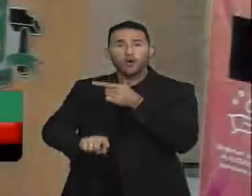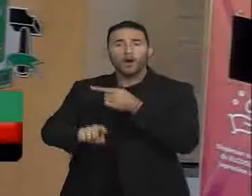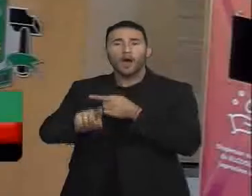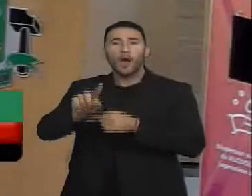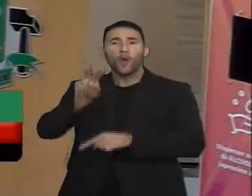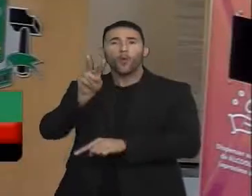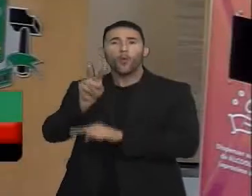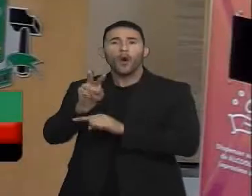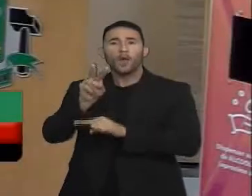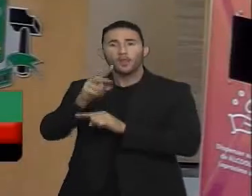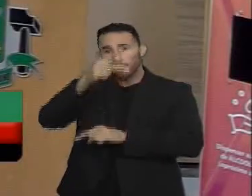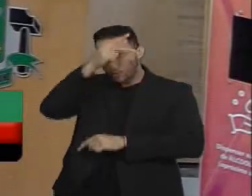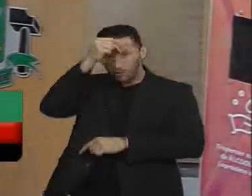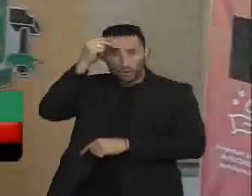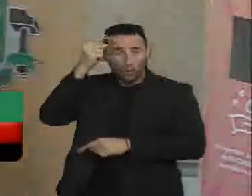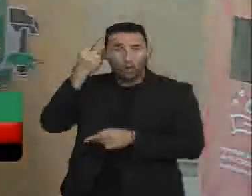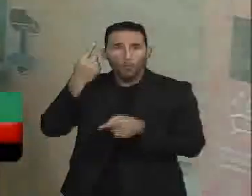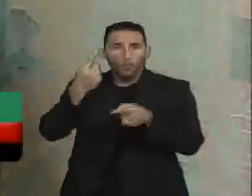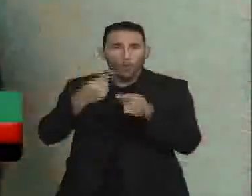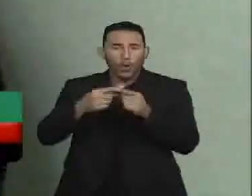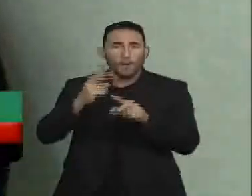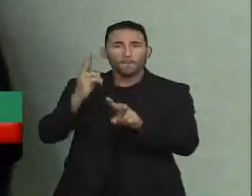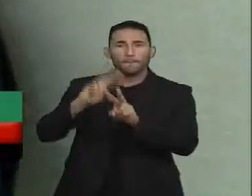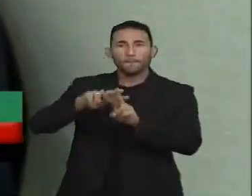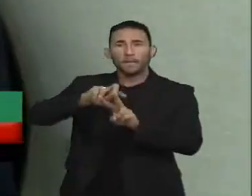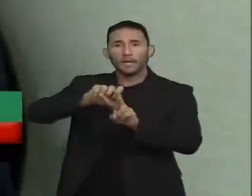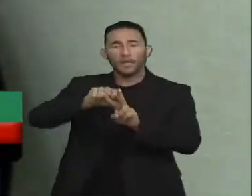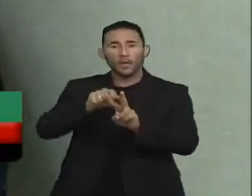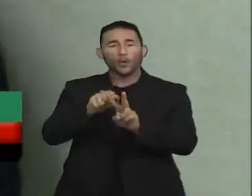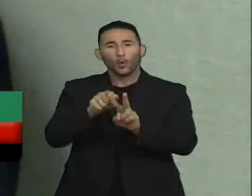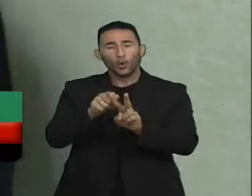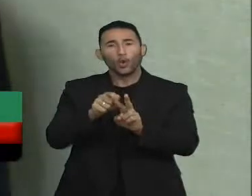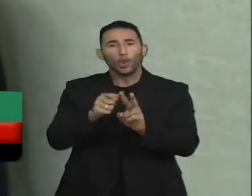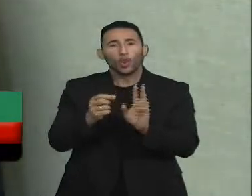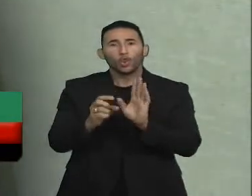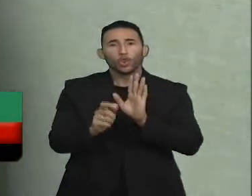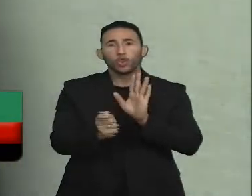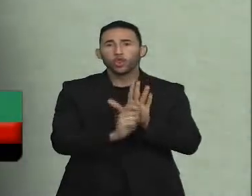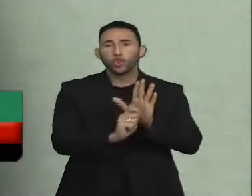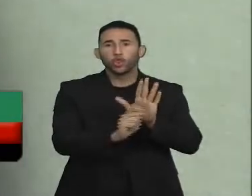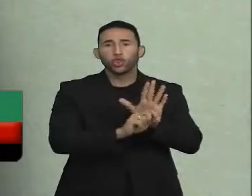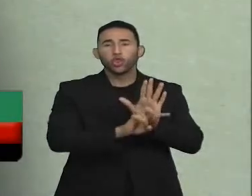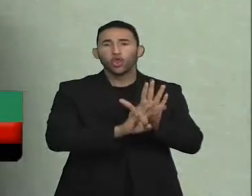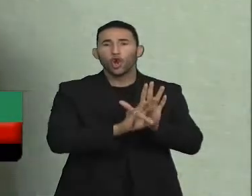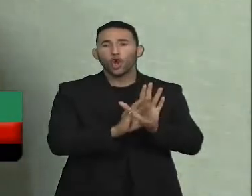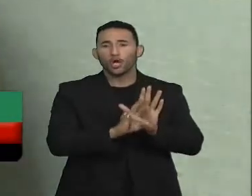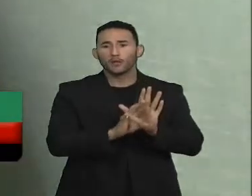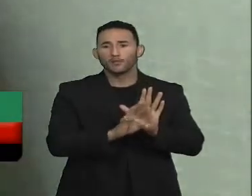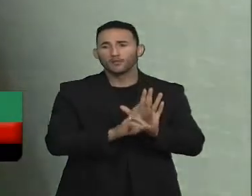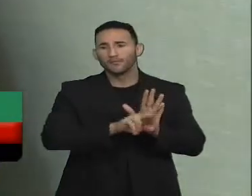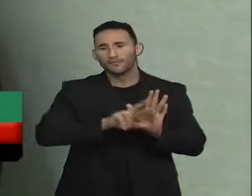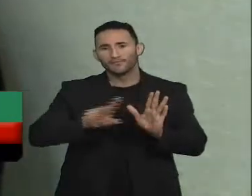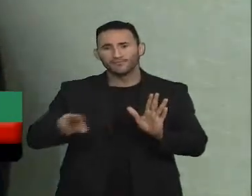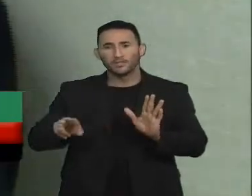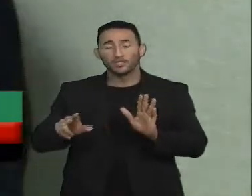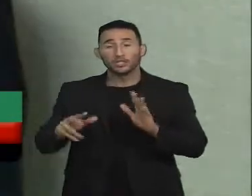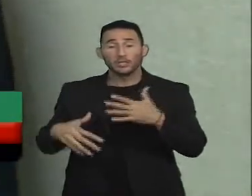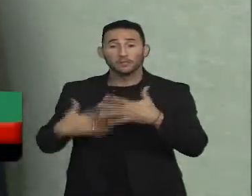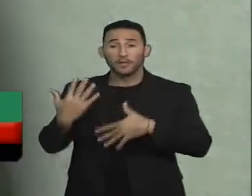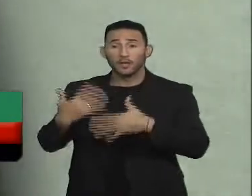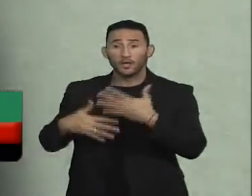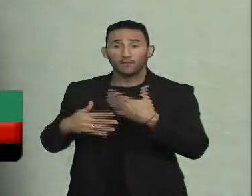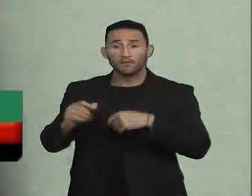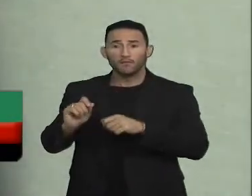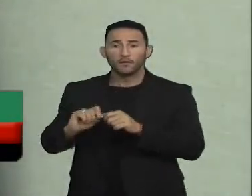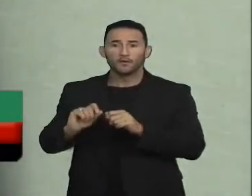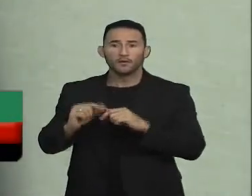em virtude de uma apreensão de drogas e entorpecentes pela guarda municipal, de impedir que a guarda fizesse